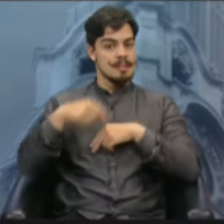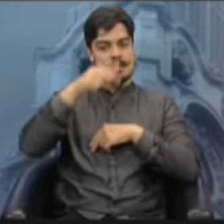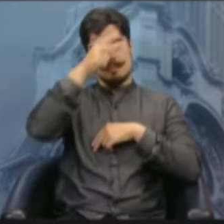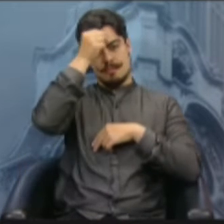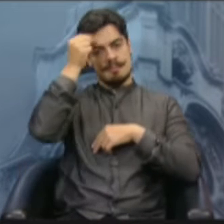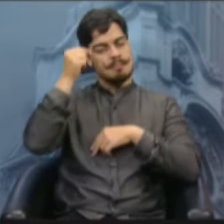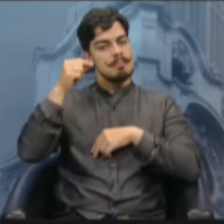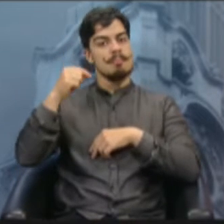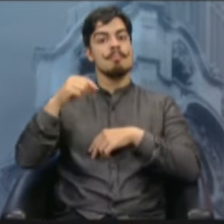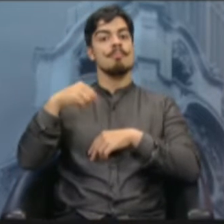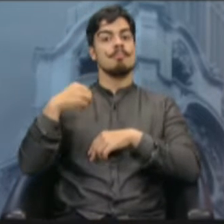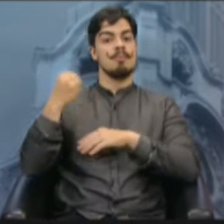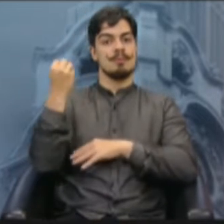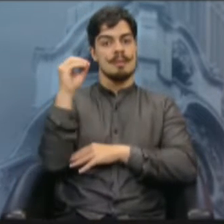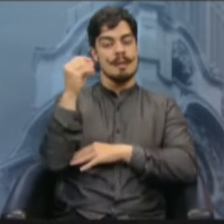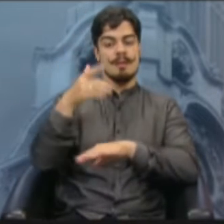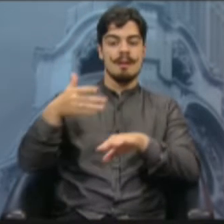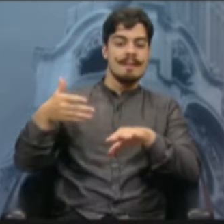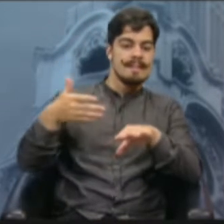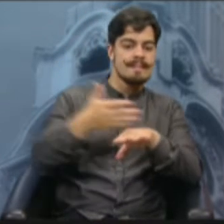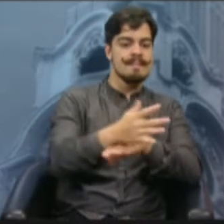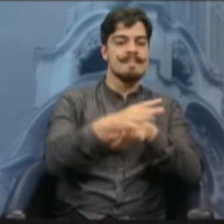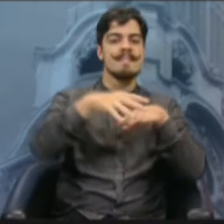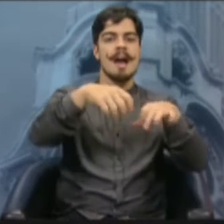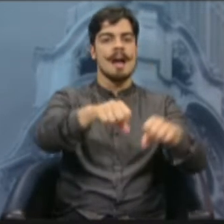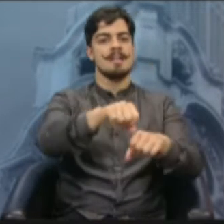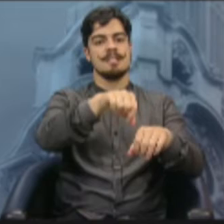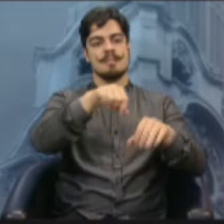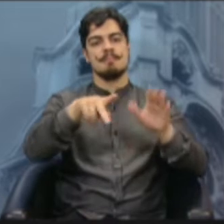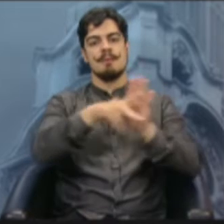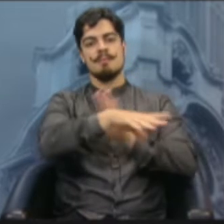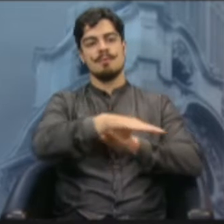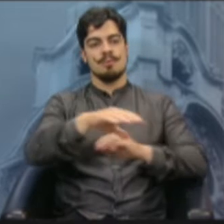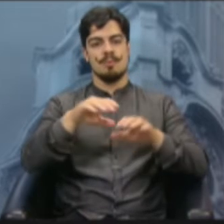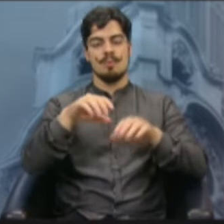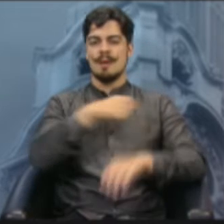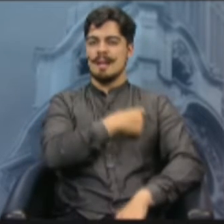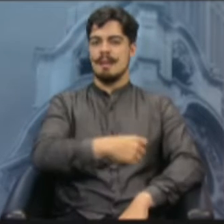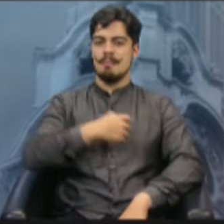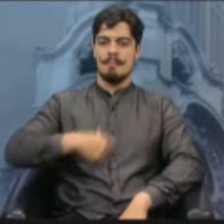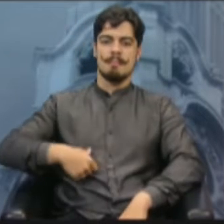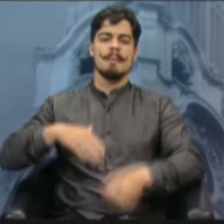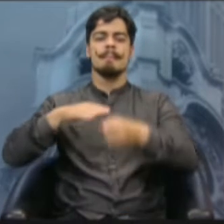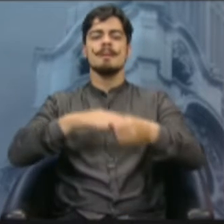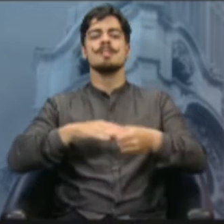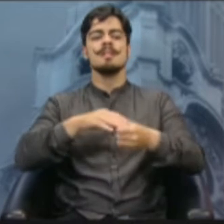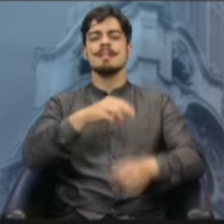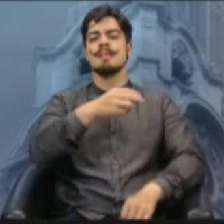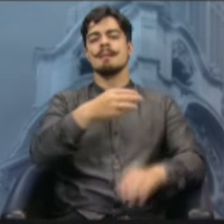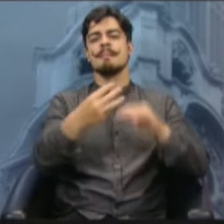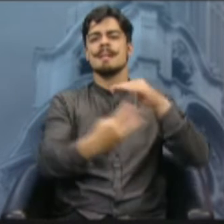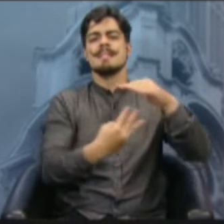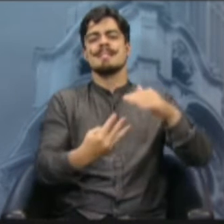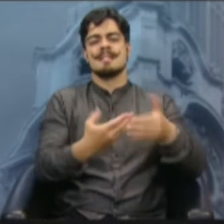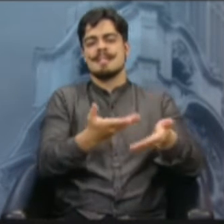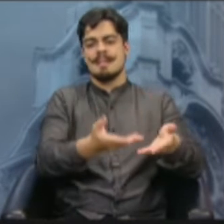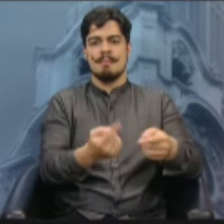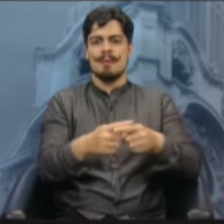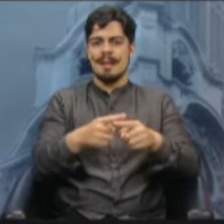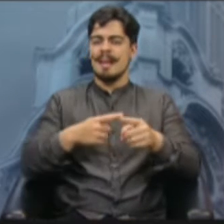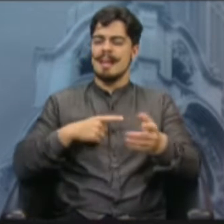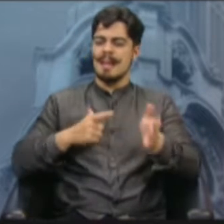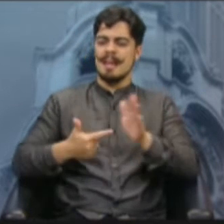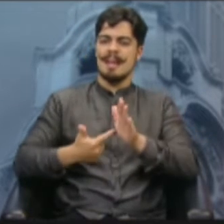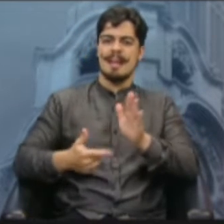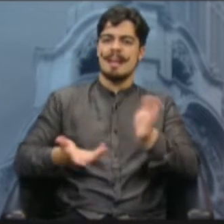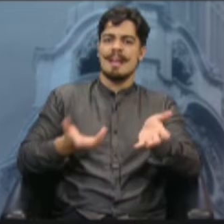está realmente invadindo a propriedade do Grêmio para pressionar terceiros. Por que a Prefeitura tem feito isso? Por que quer colocar prazo na